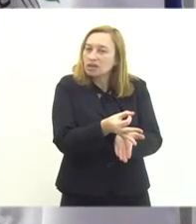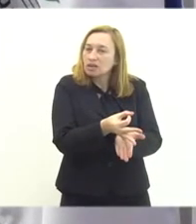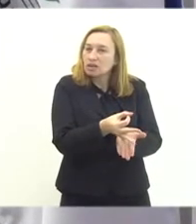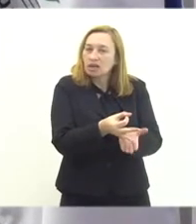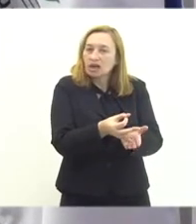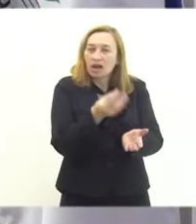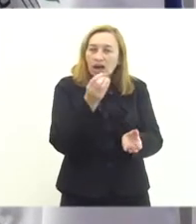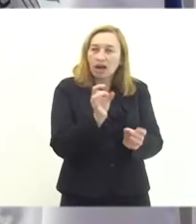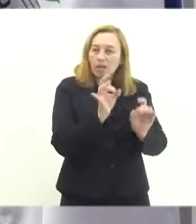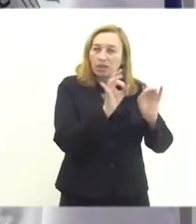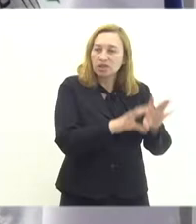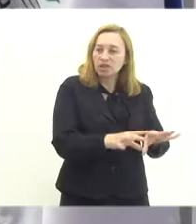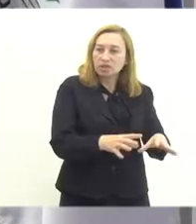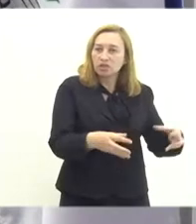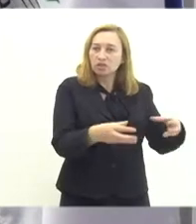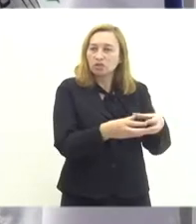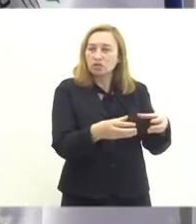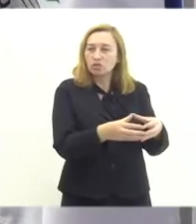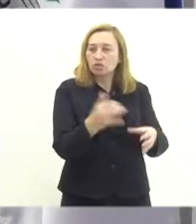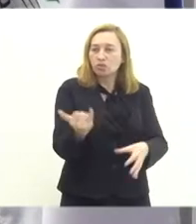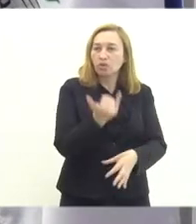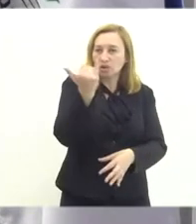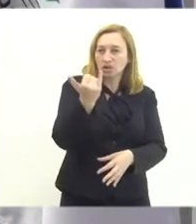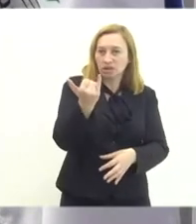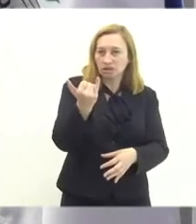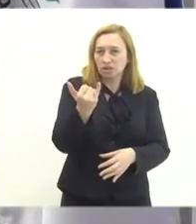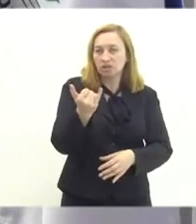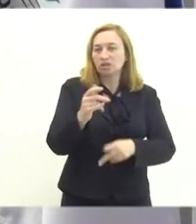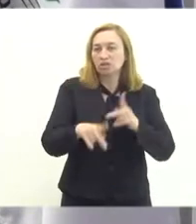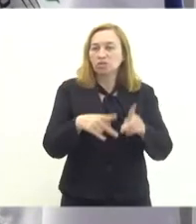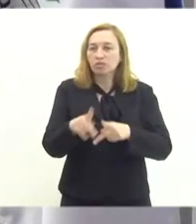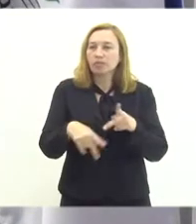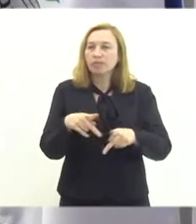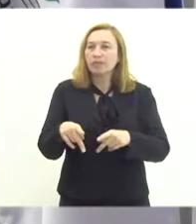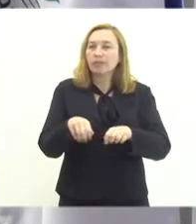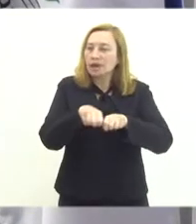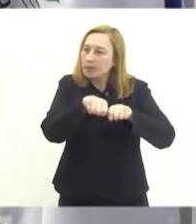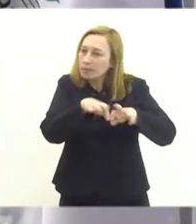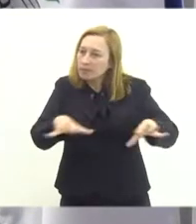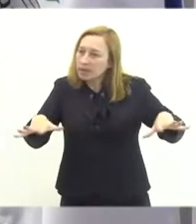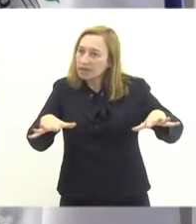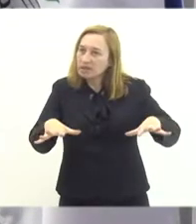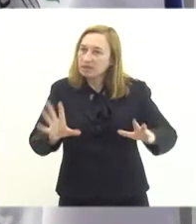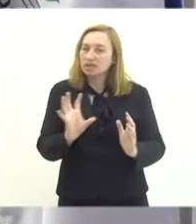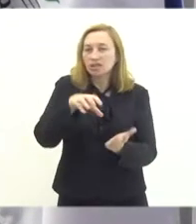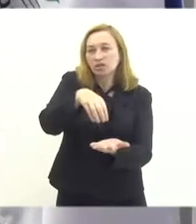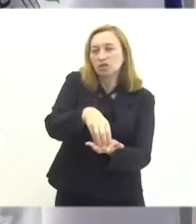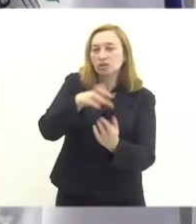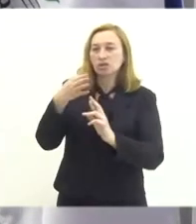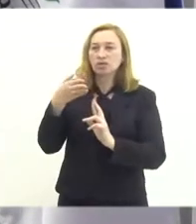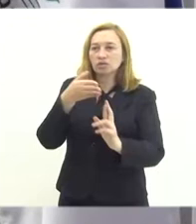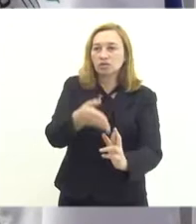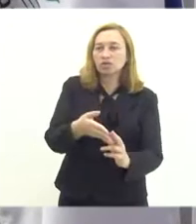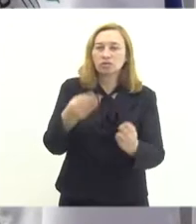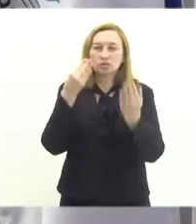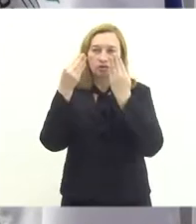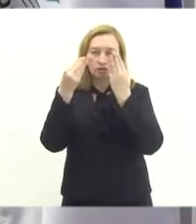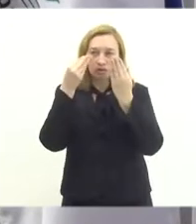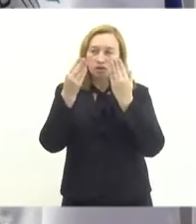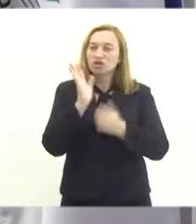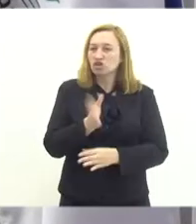população Neto propõe a implantar a imprensa a Ampla ampliação da rede de apoio psicossocial